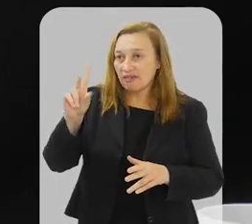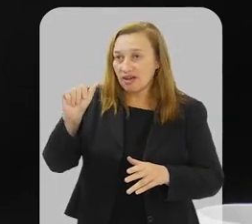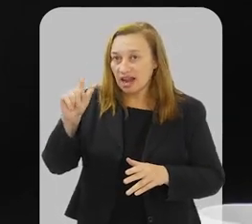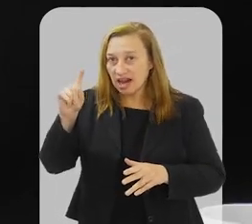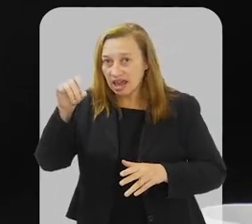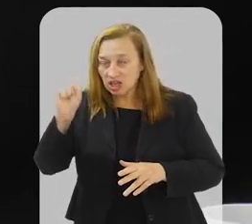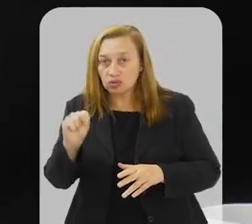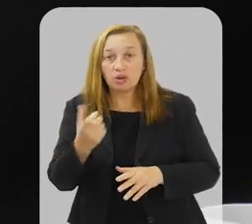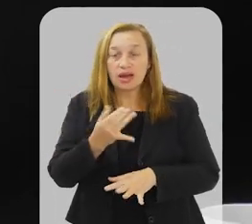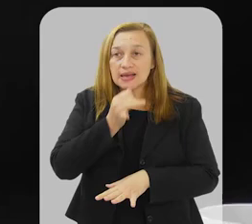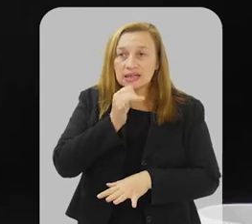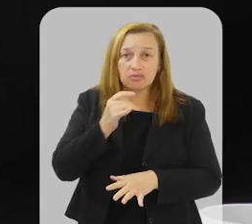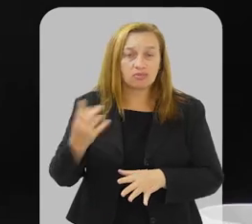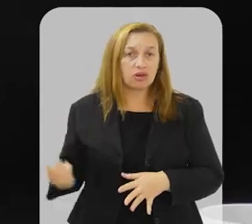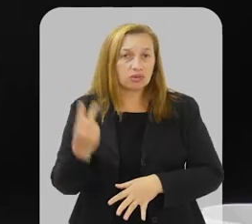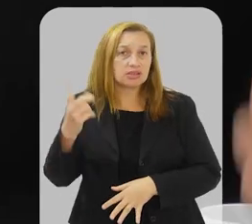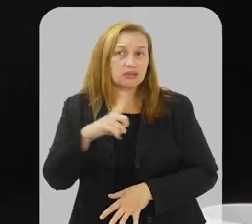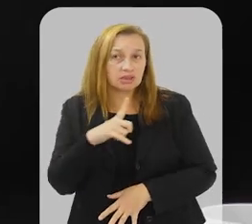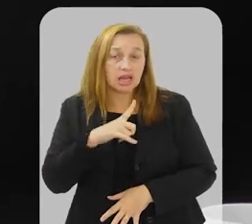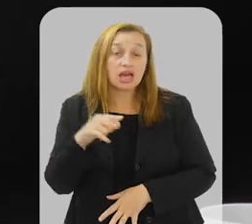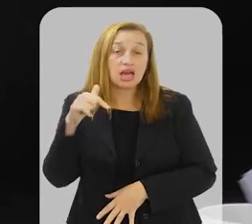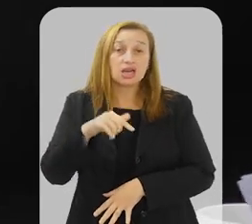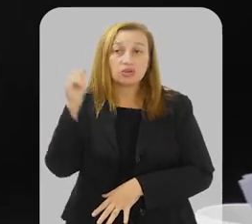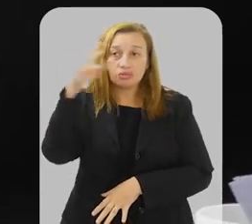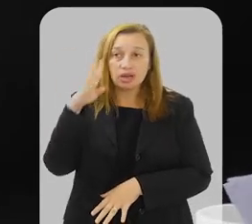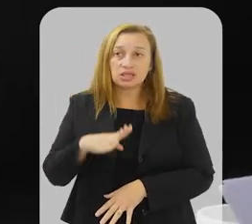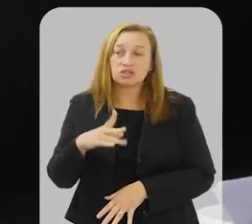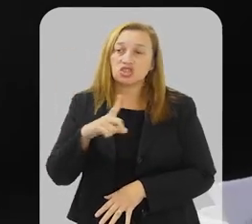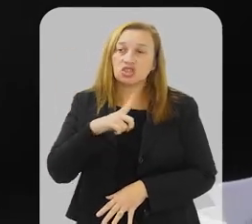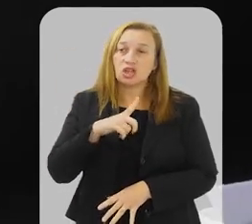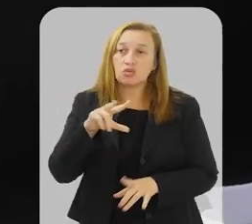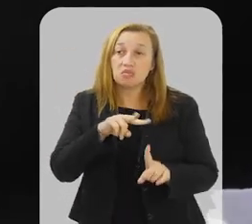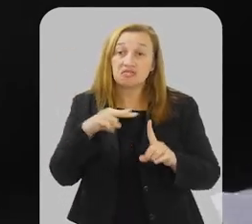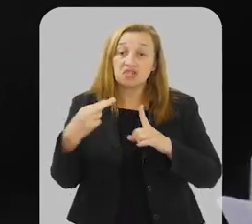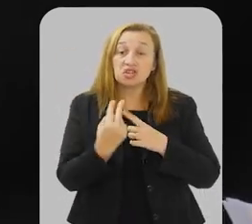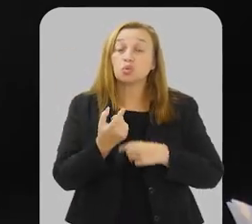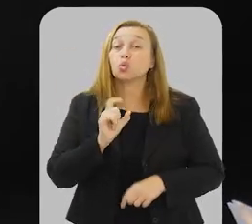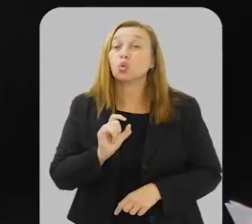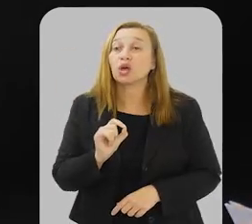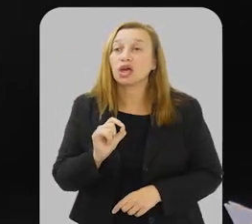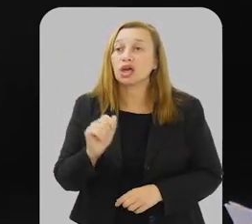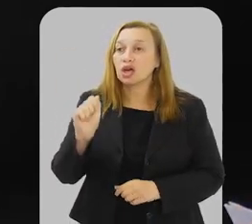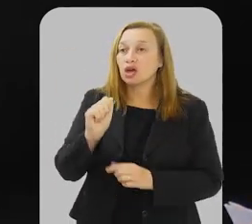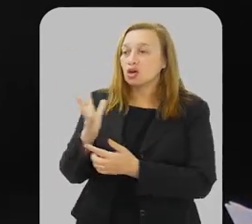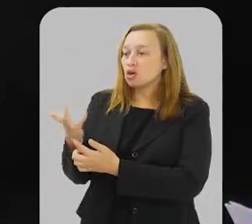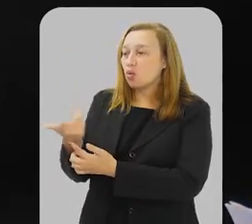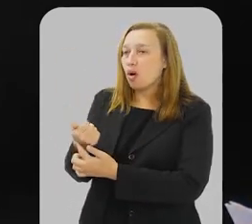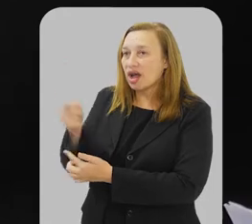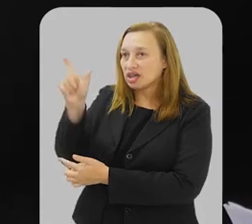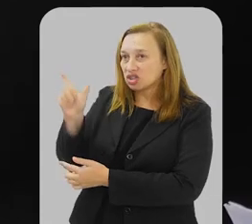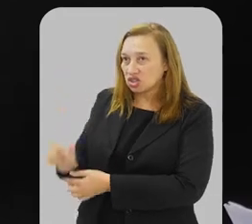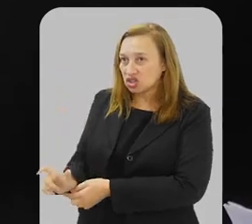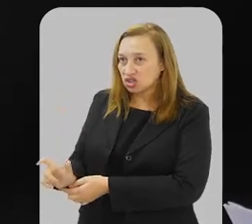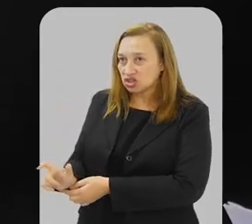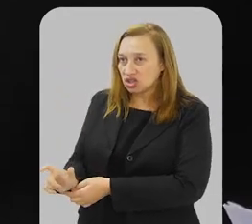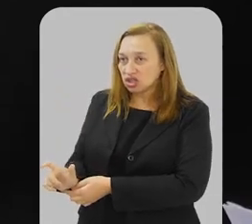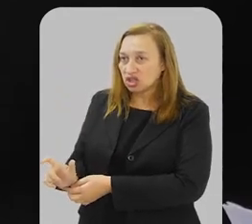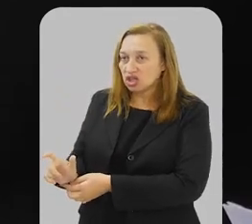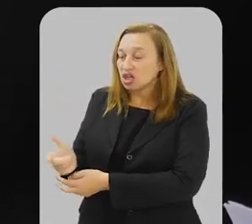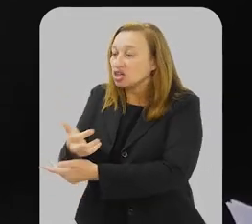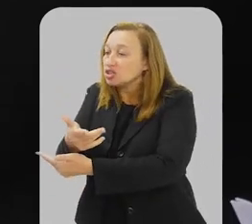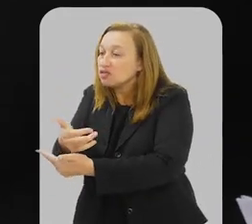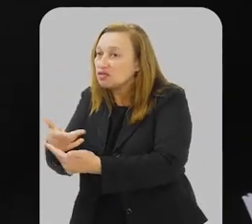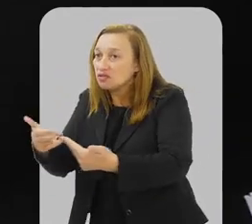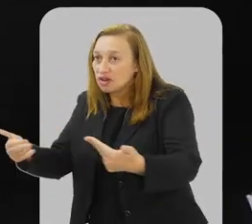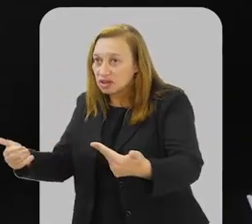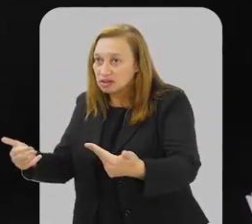muito valorizado aqui a gente tem apesar de tudo no Brasil a gente ainda tem um olhar de que o artista plural não é um bom artista